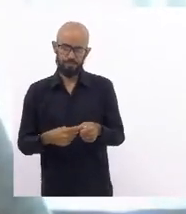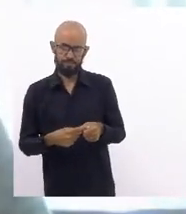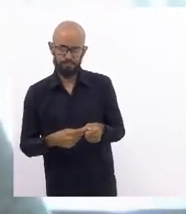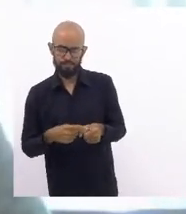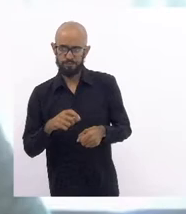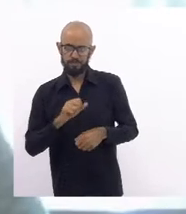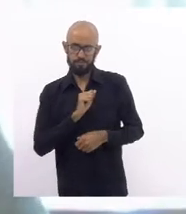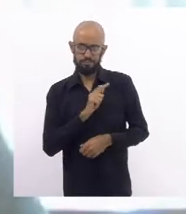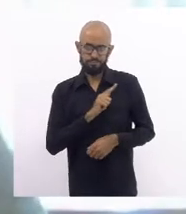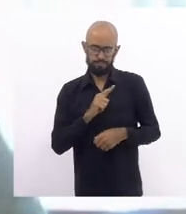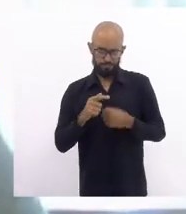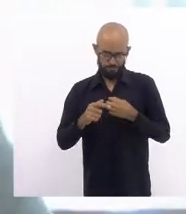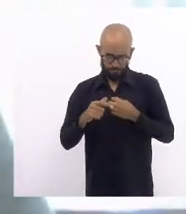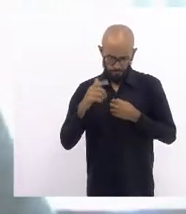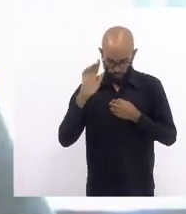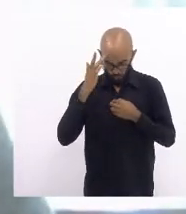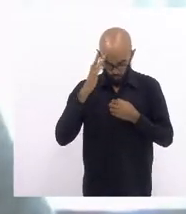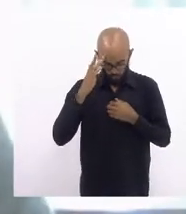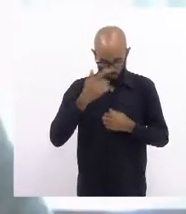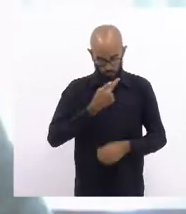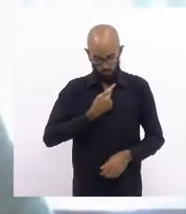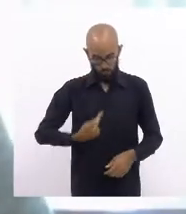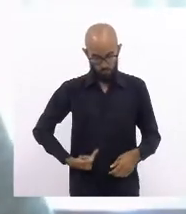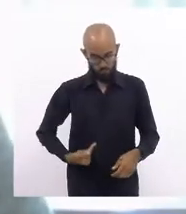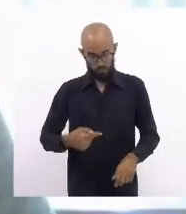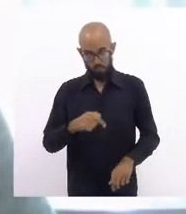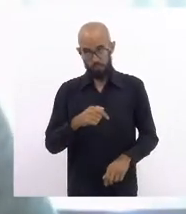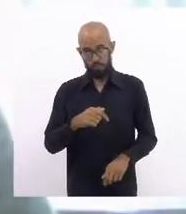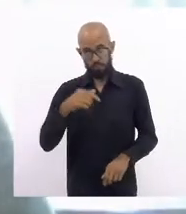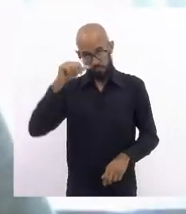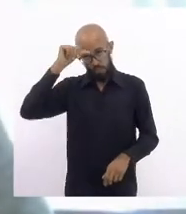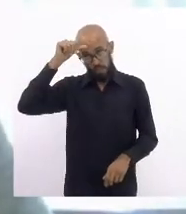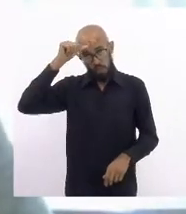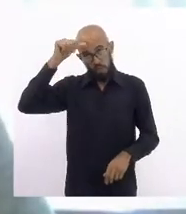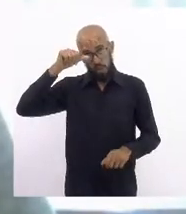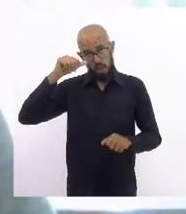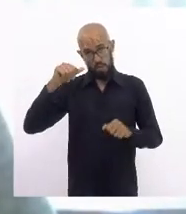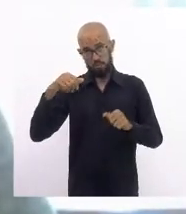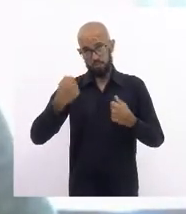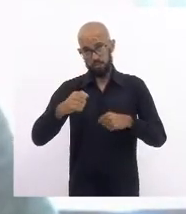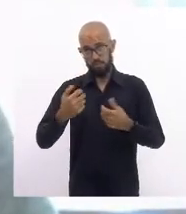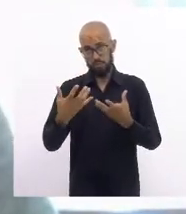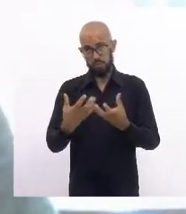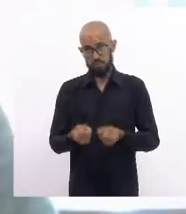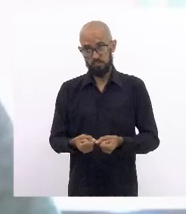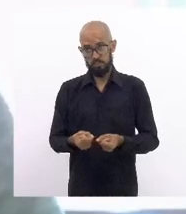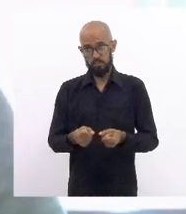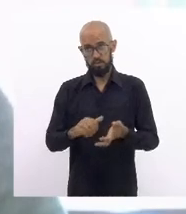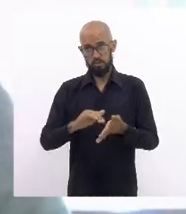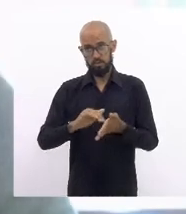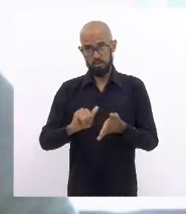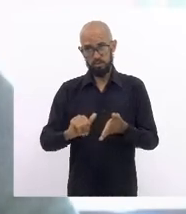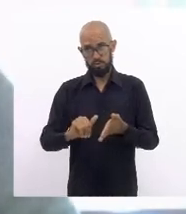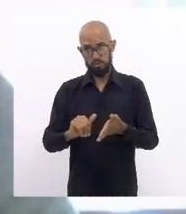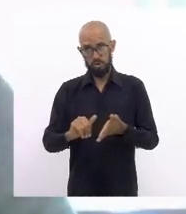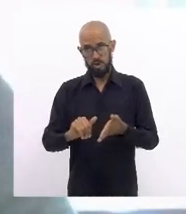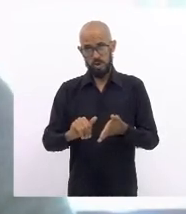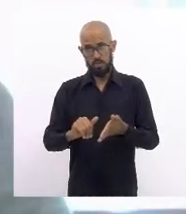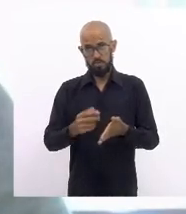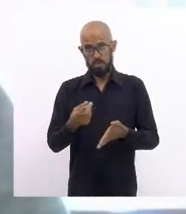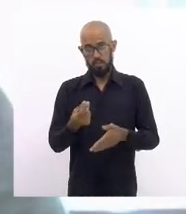deveria, uma vez a Alerj tombando esse clube, assumi-lo, desapropriá-lo pelo valor que ele foi